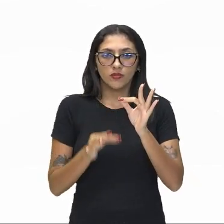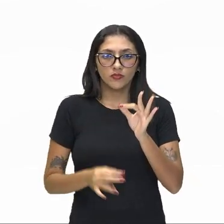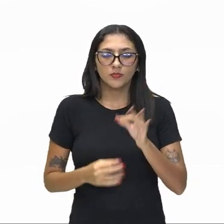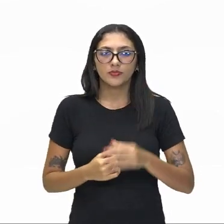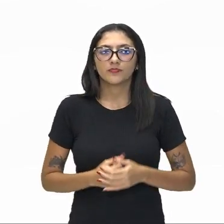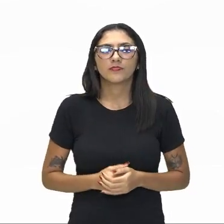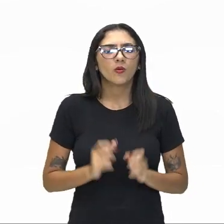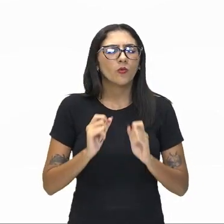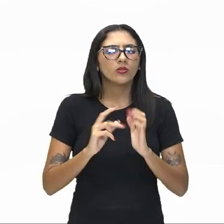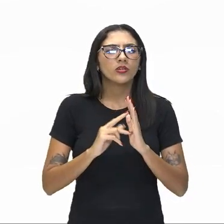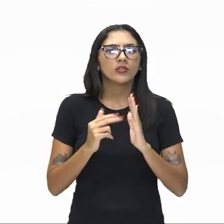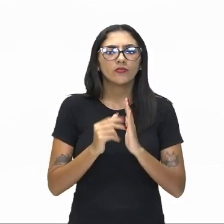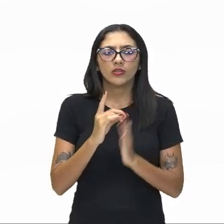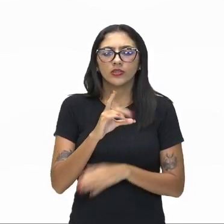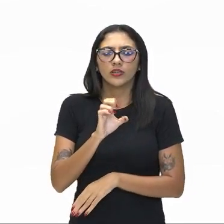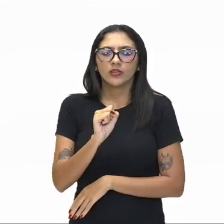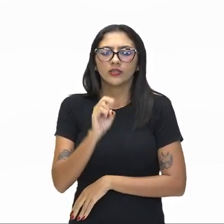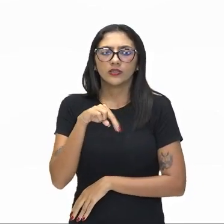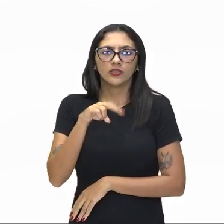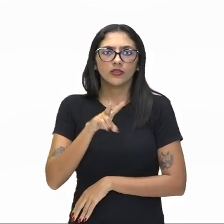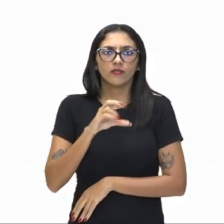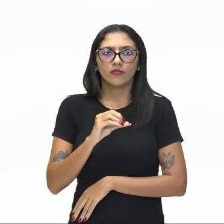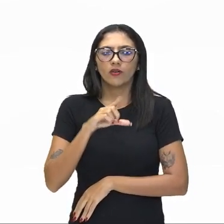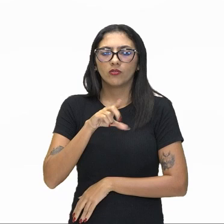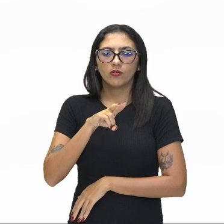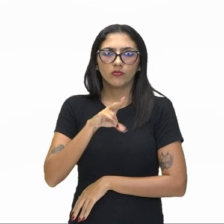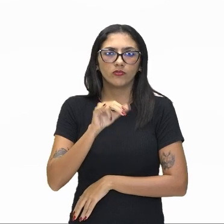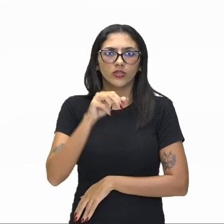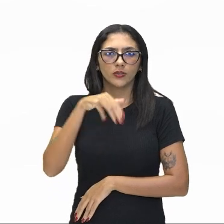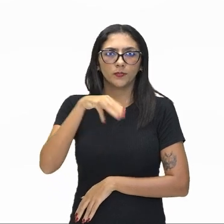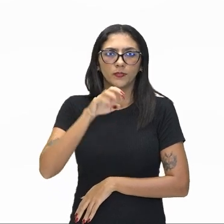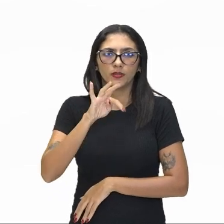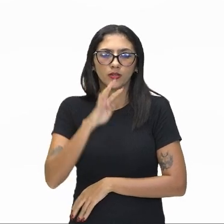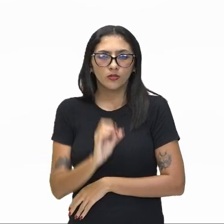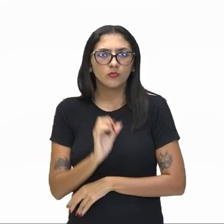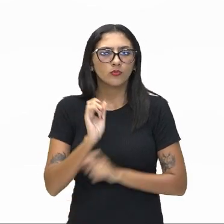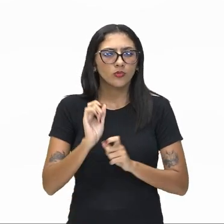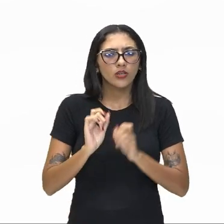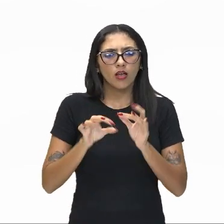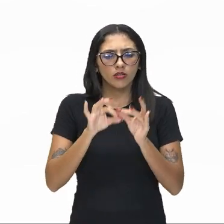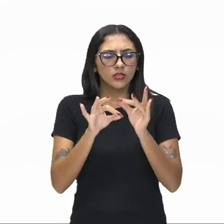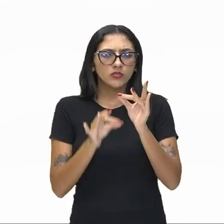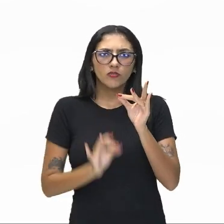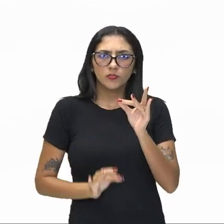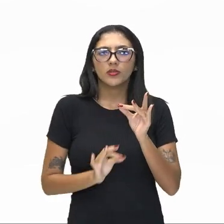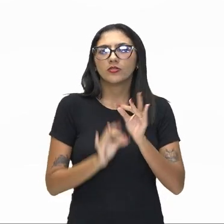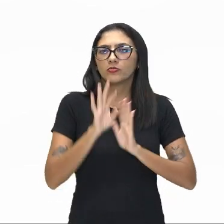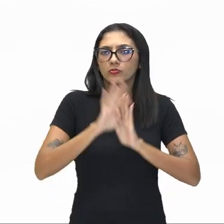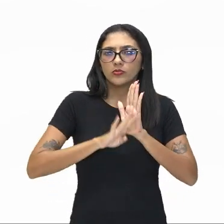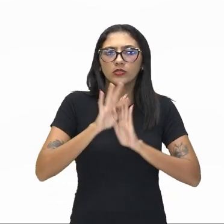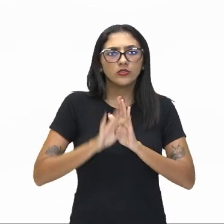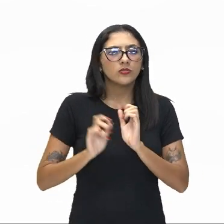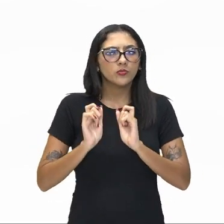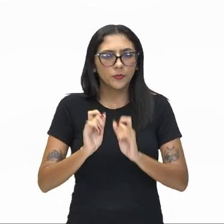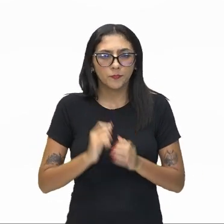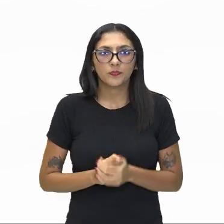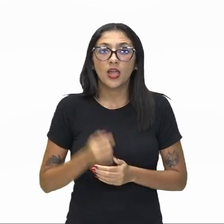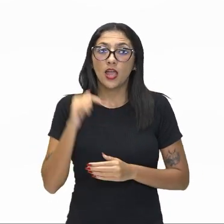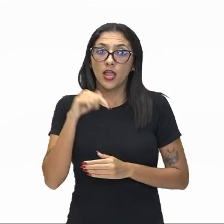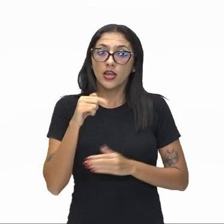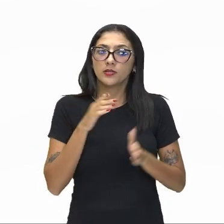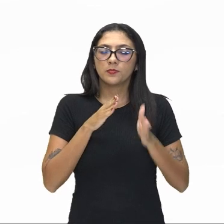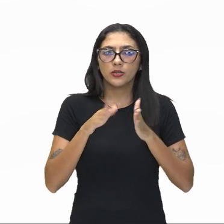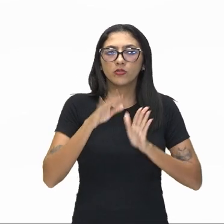O que acontece no desenvolvimento, professor? Veja que nós falamos da situação inicial, né? Então, o desenvolvimento é nesse momento que surge